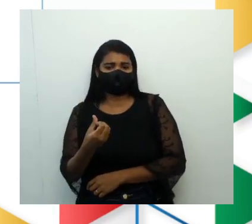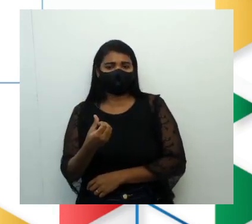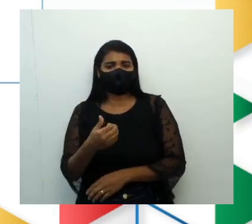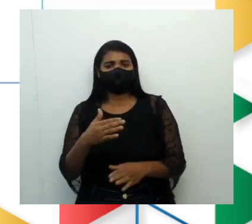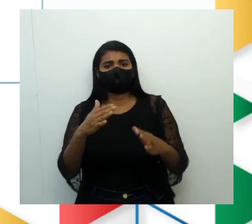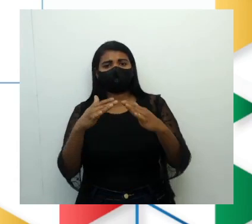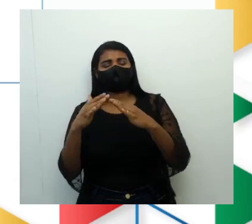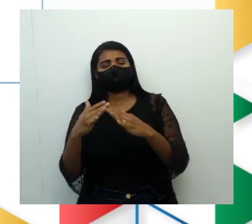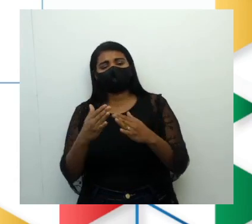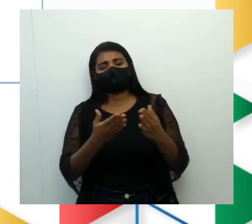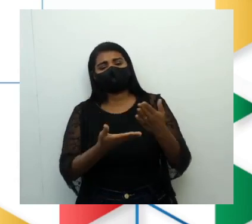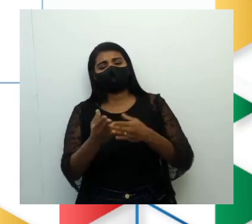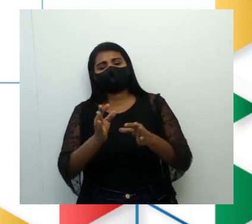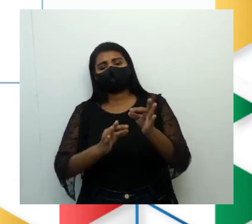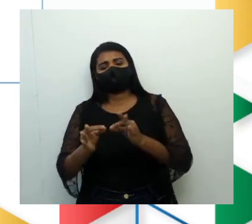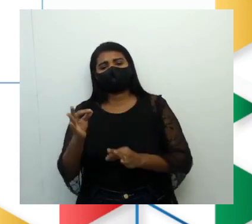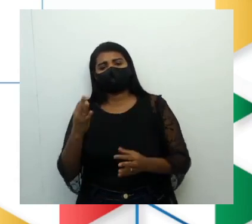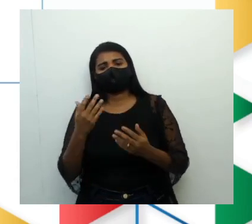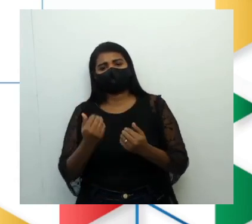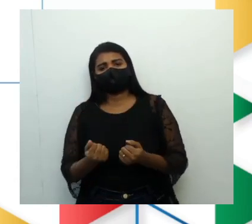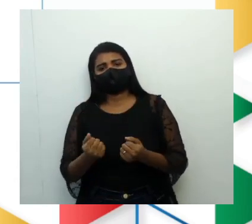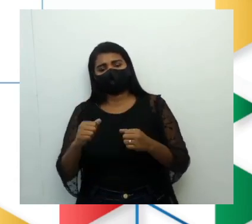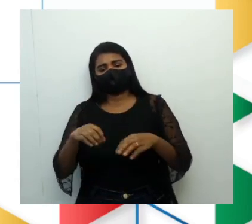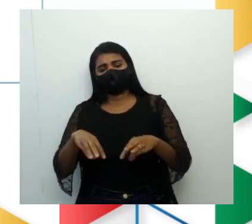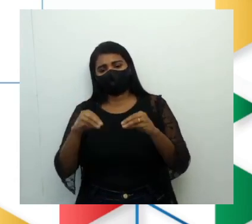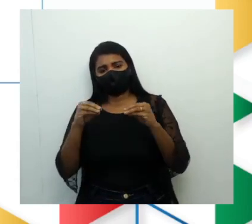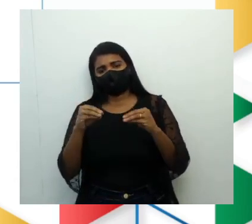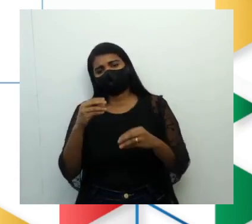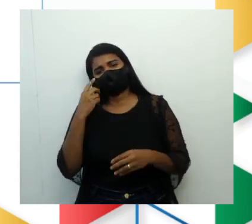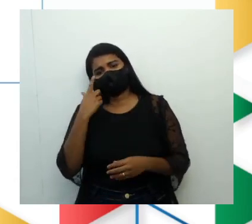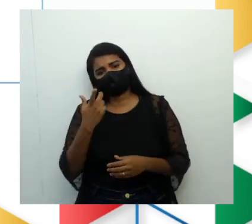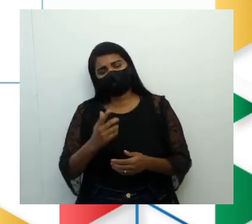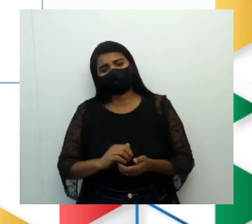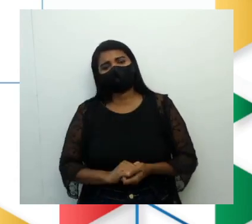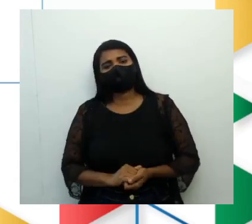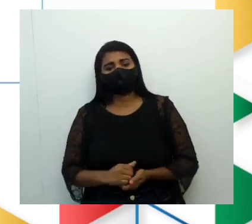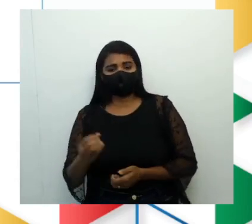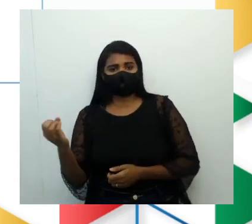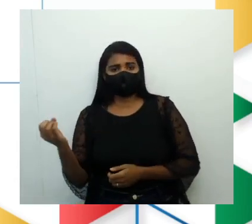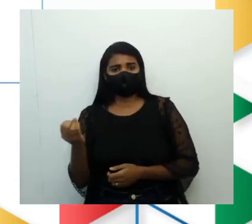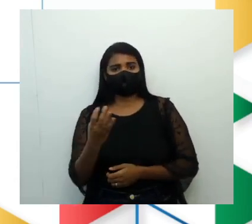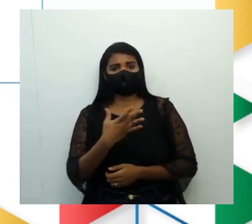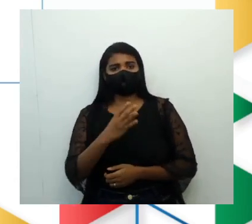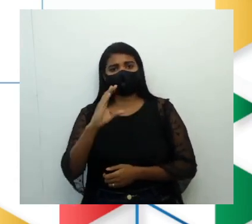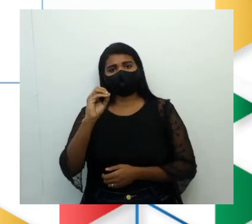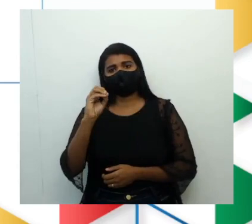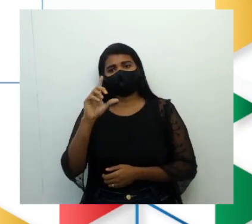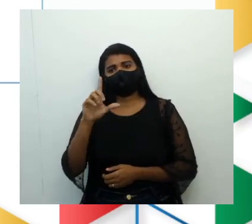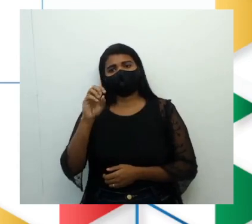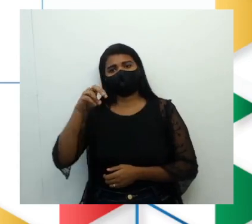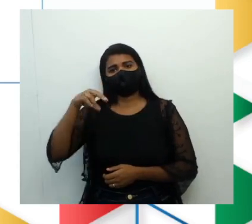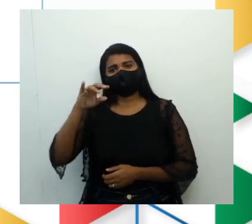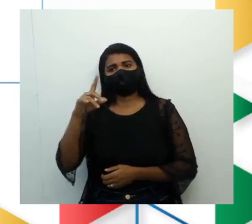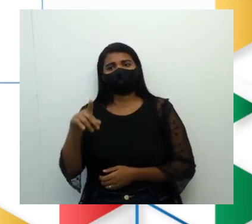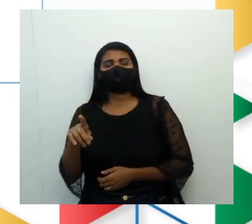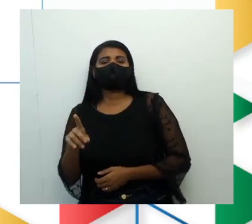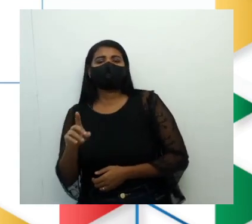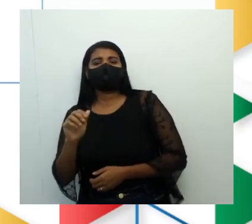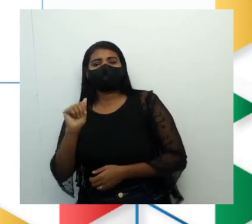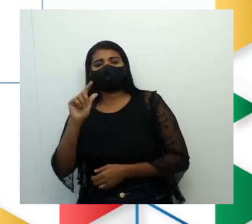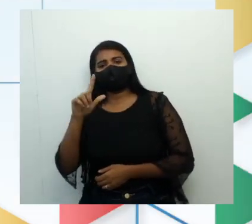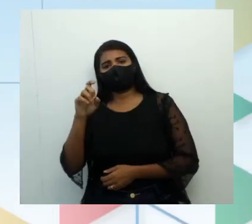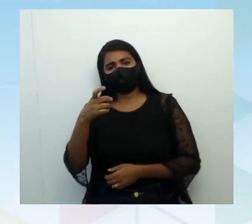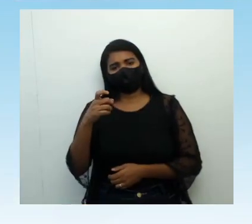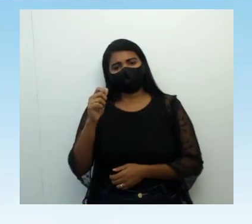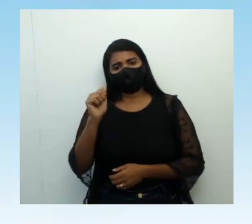açorianos para garantir posse do terreno, que não eram besta, né? Então era uma nova forma de colonização que Alexandre de